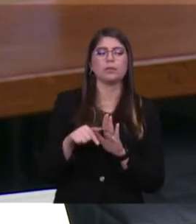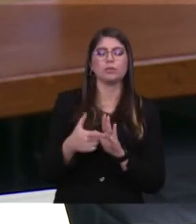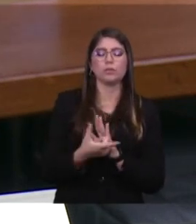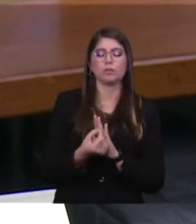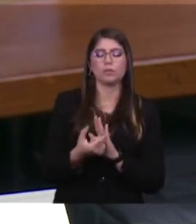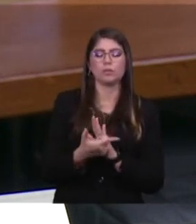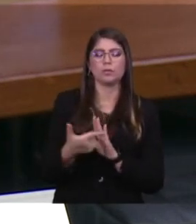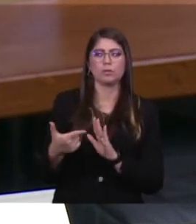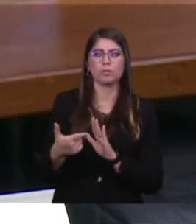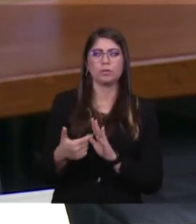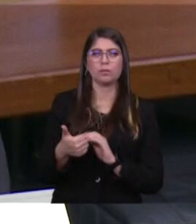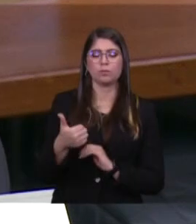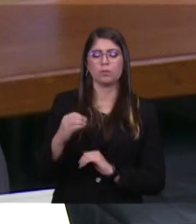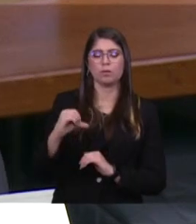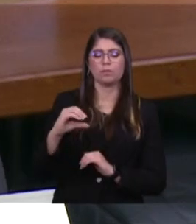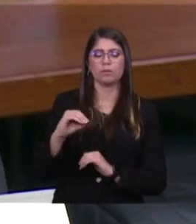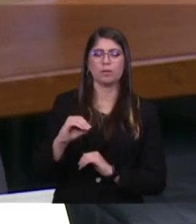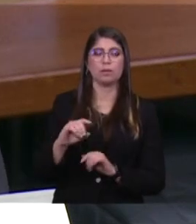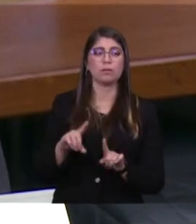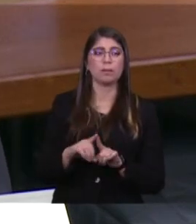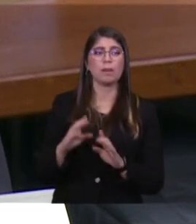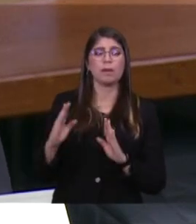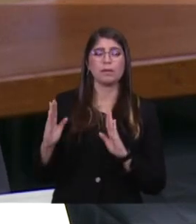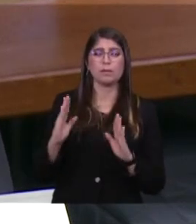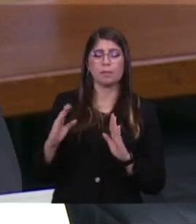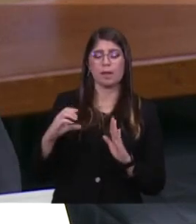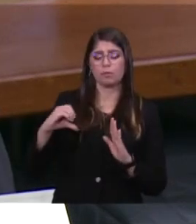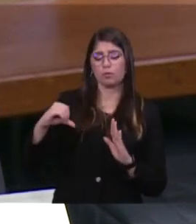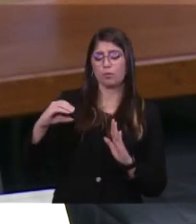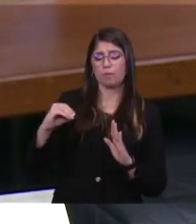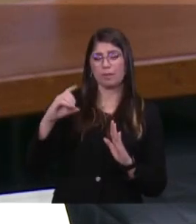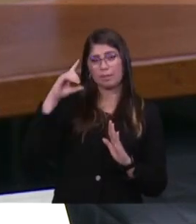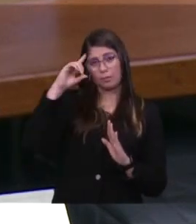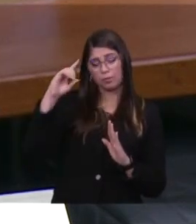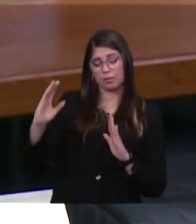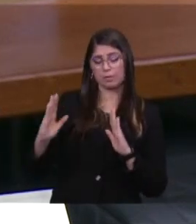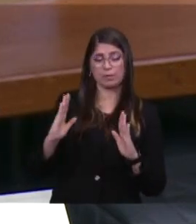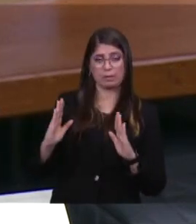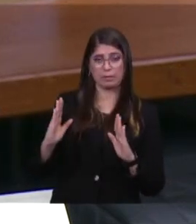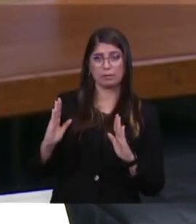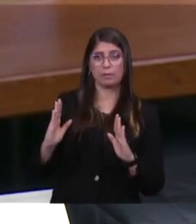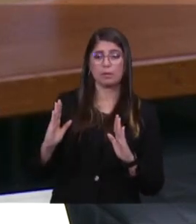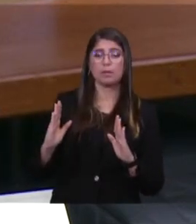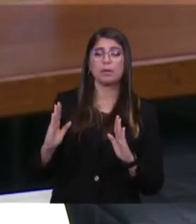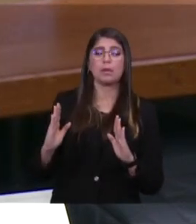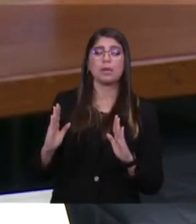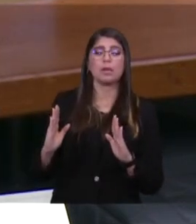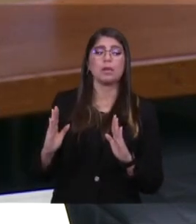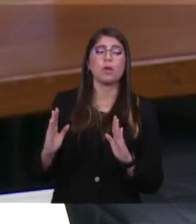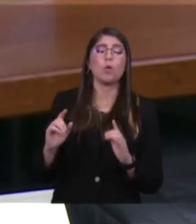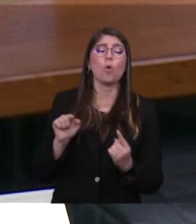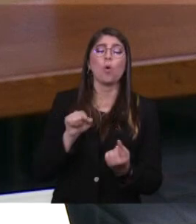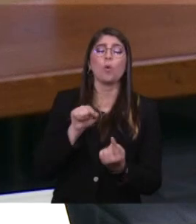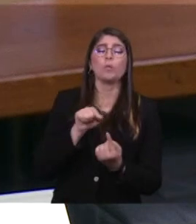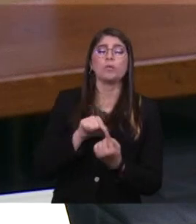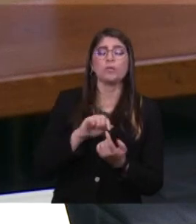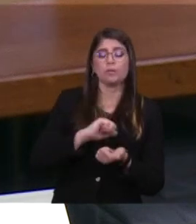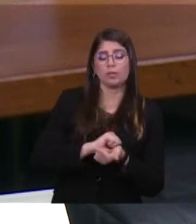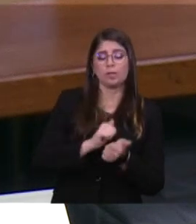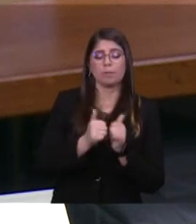190/2022 e alega que o prazo de 90 dias para a vigência da lei, isso previsto na lei, teria o objetivo da